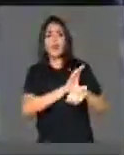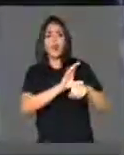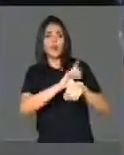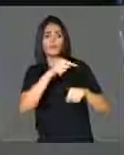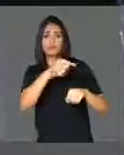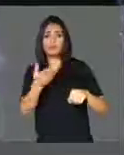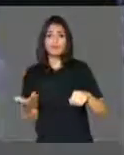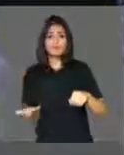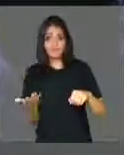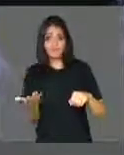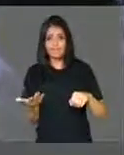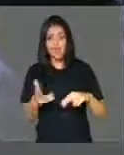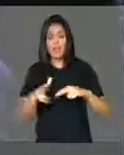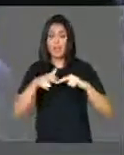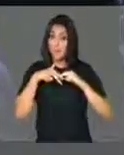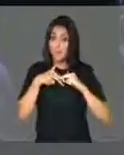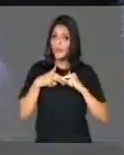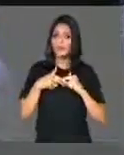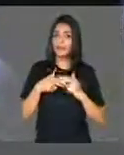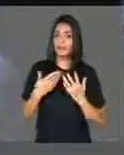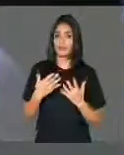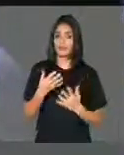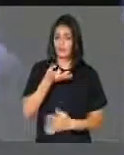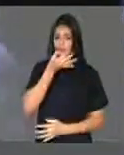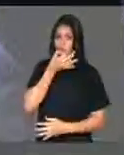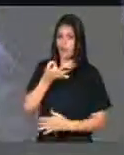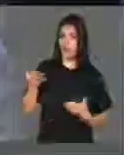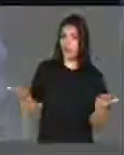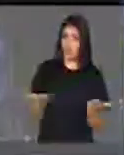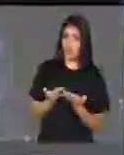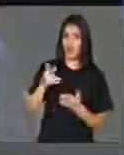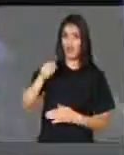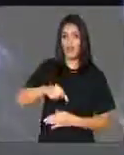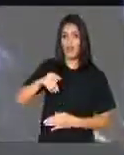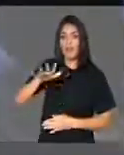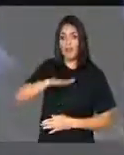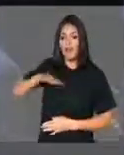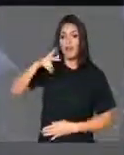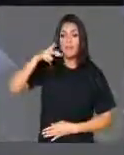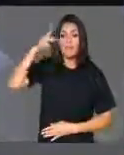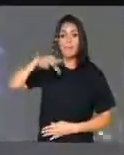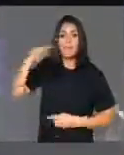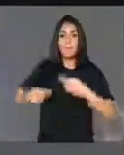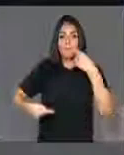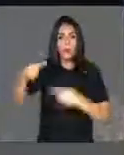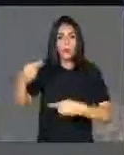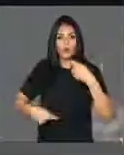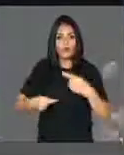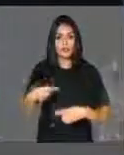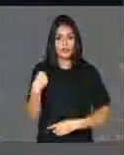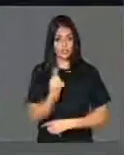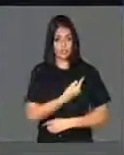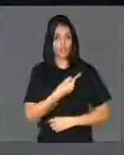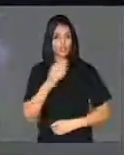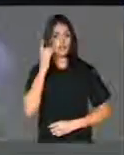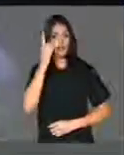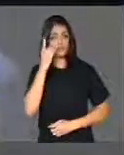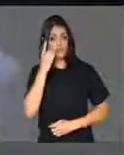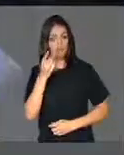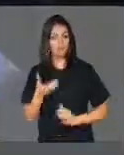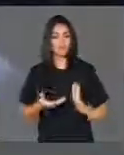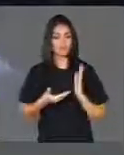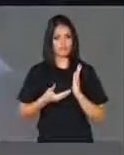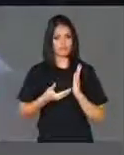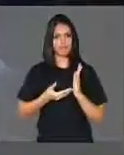constitucional. E nesse sentido, a nossa posição é de natureza política, entendendo que esta casa precisa adotar uma